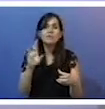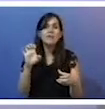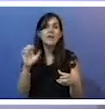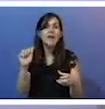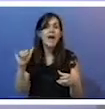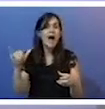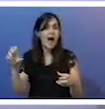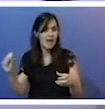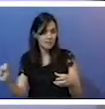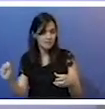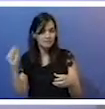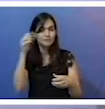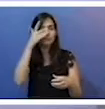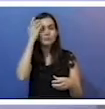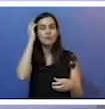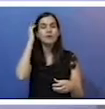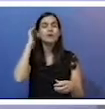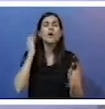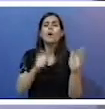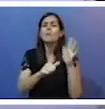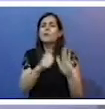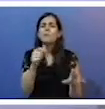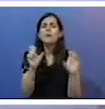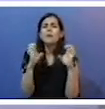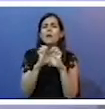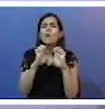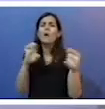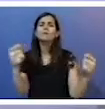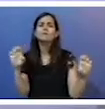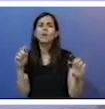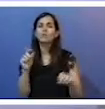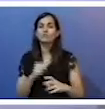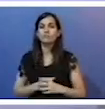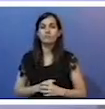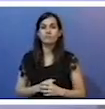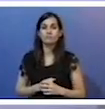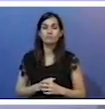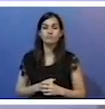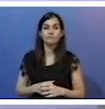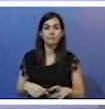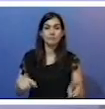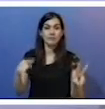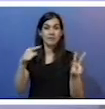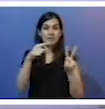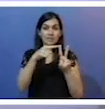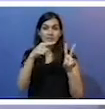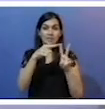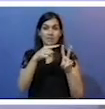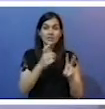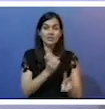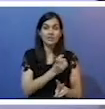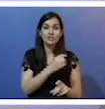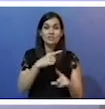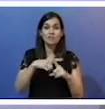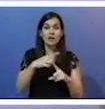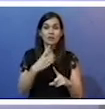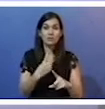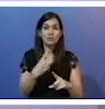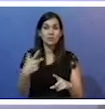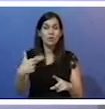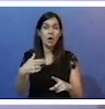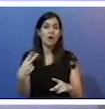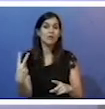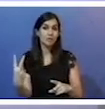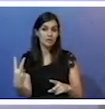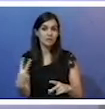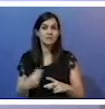com índice par então primeira equação essa daqui é raio x + 1 = 2 aqui